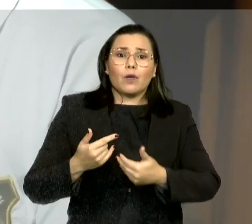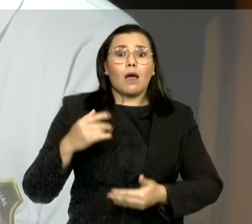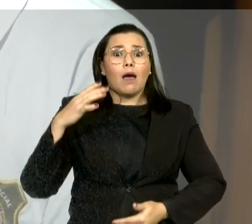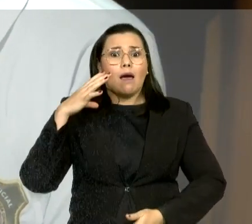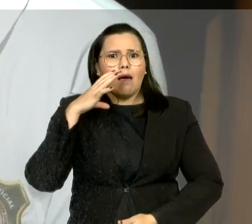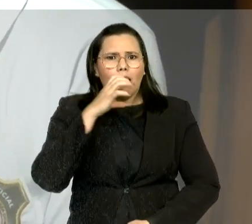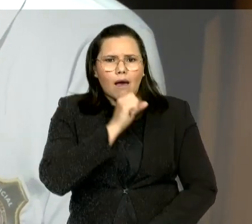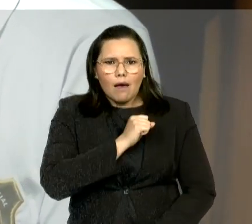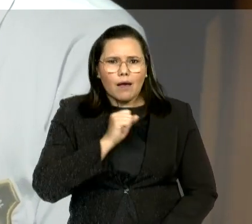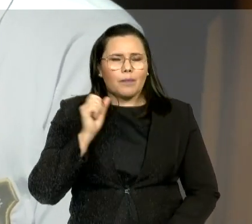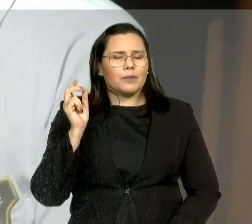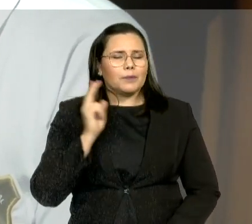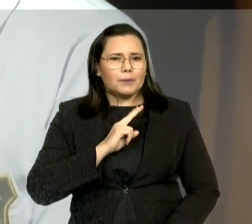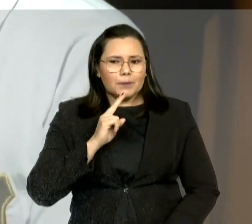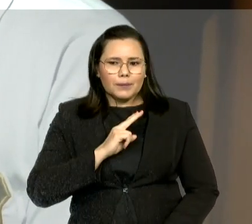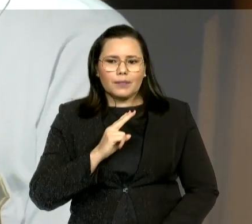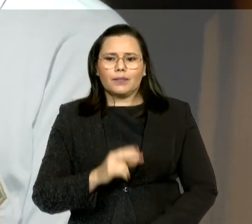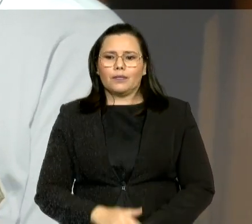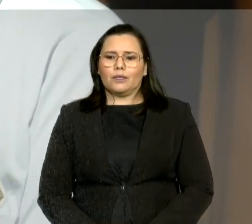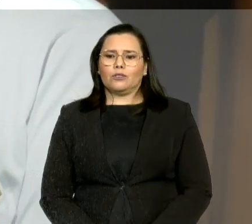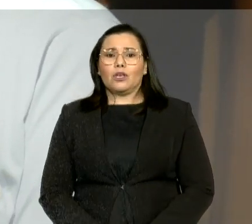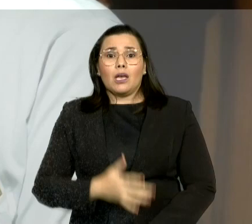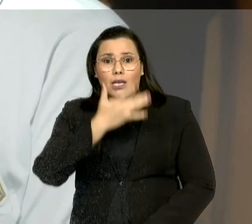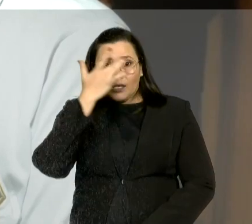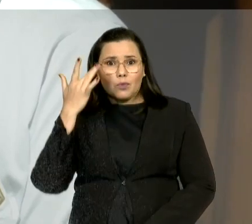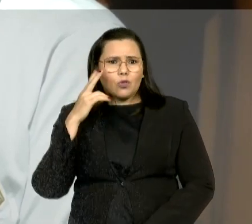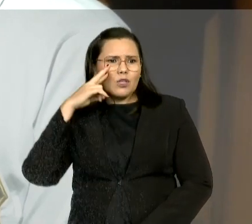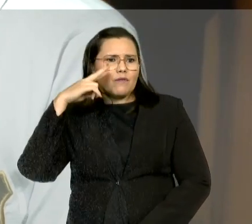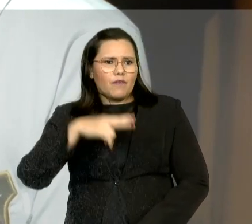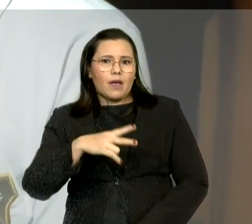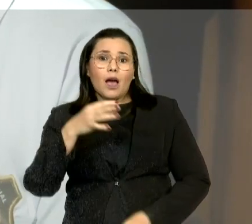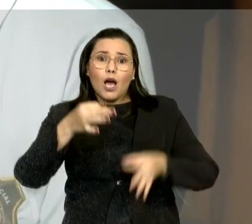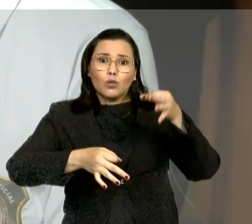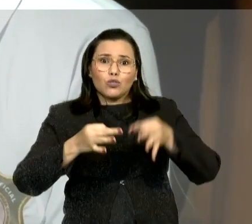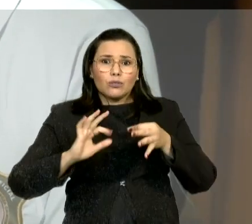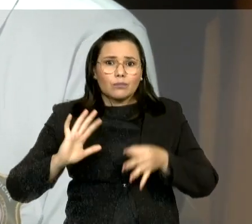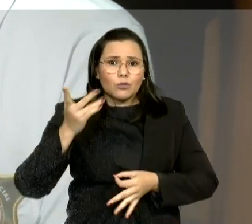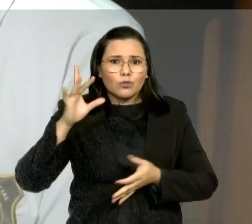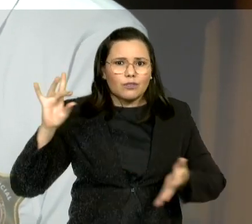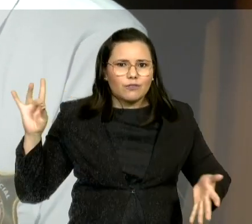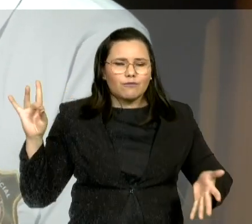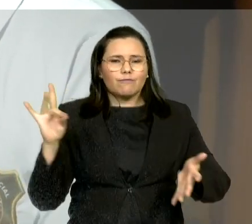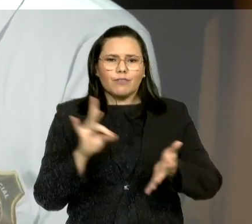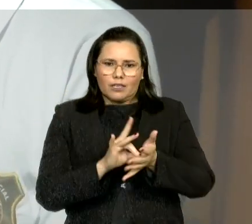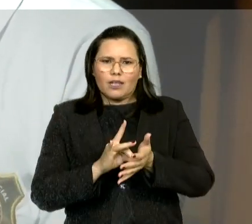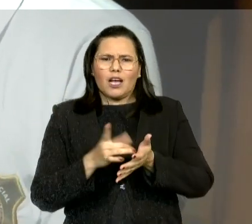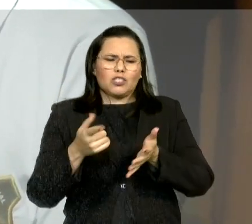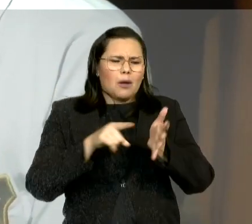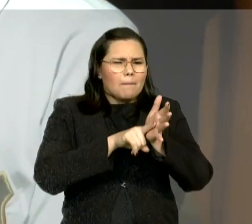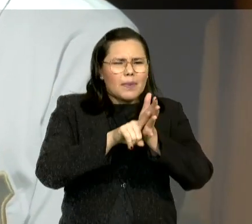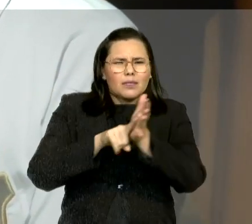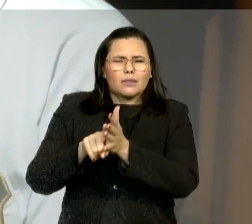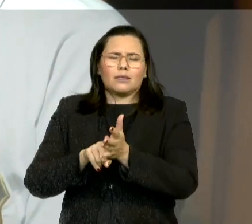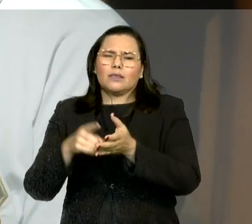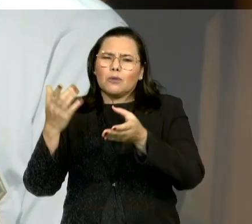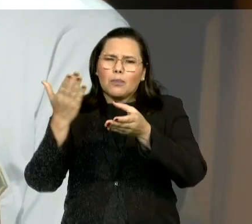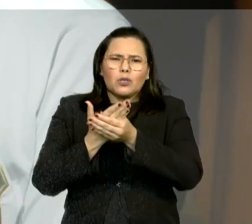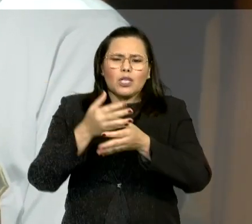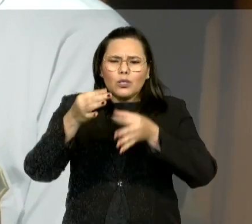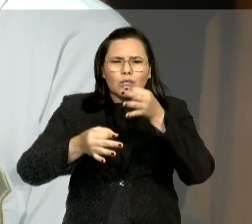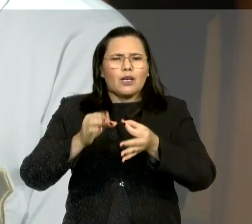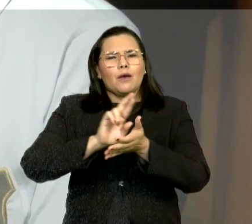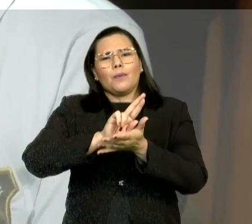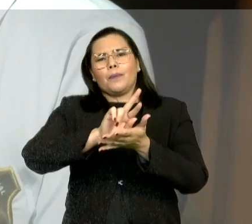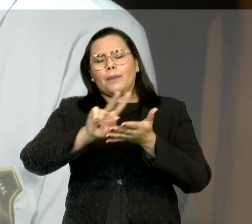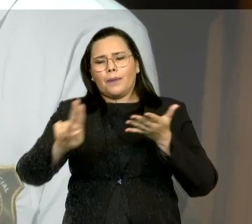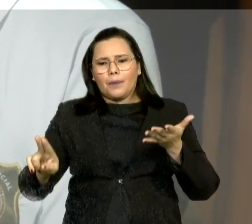né, e dá uma celeridade, e dá uma resolutividade para as investigações, para os processos judiciais, é